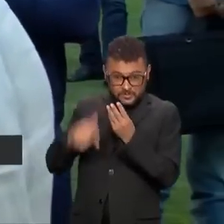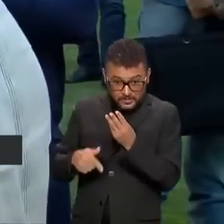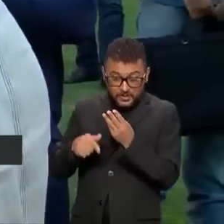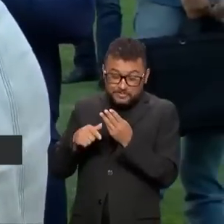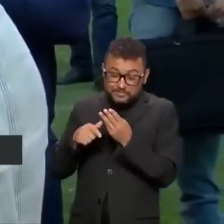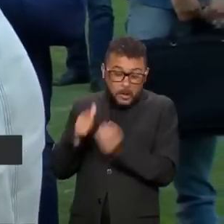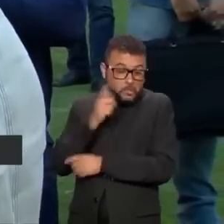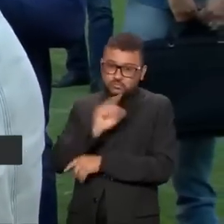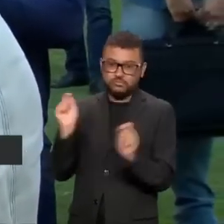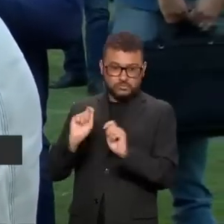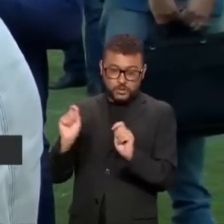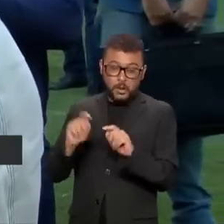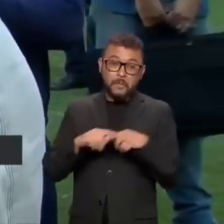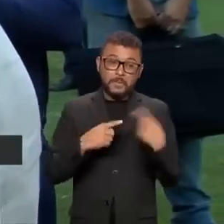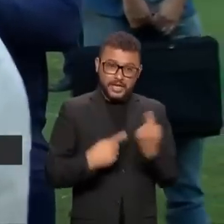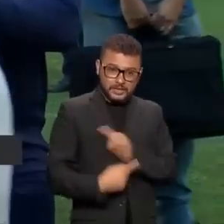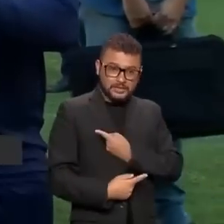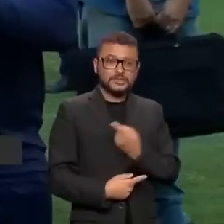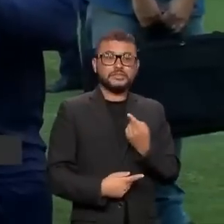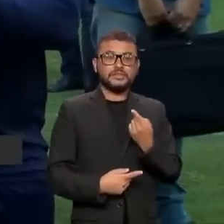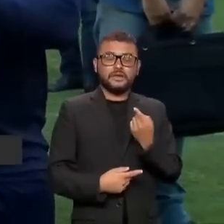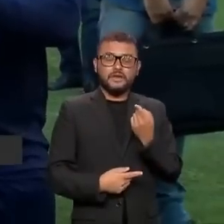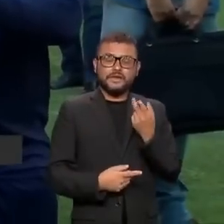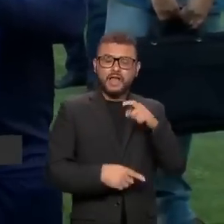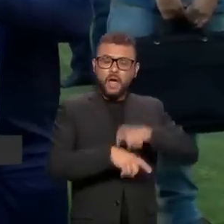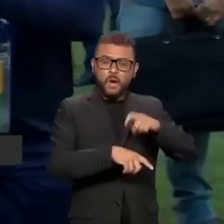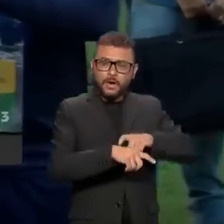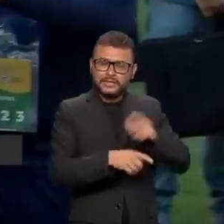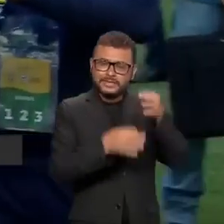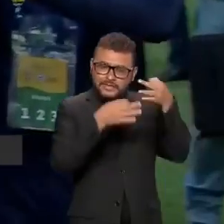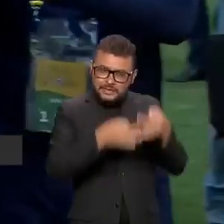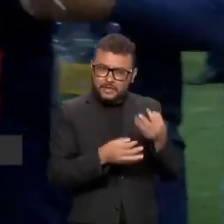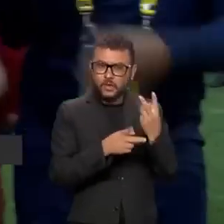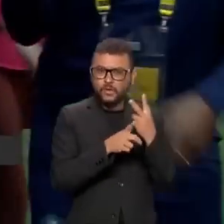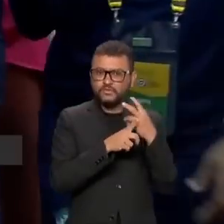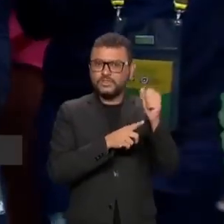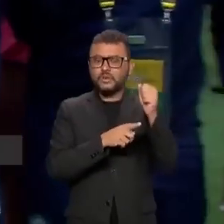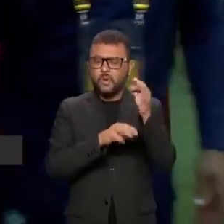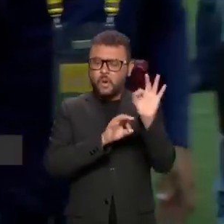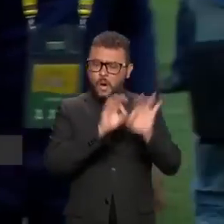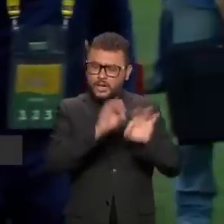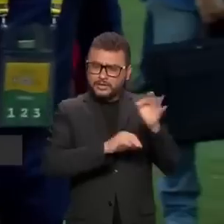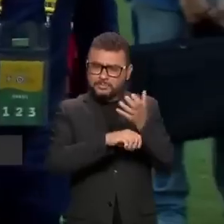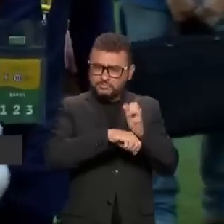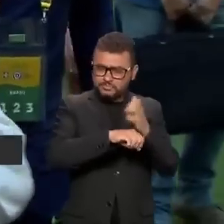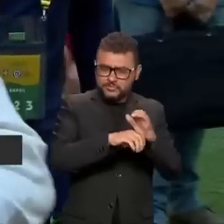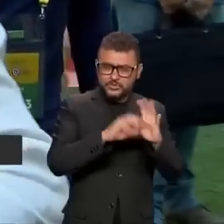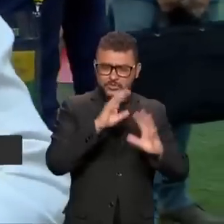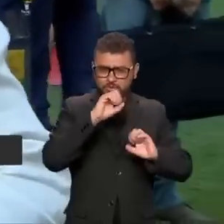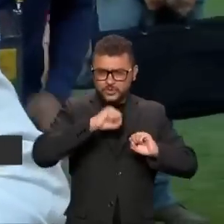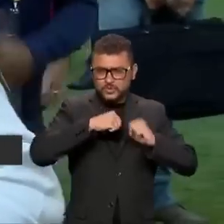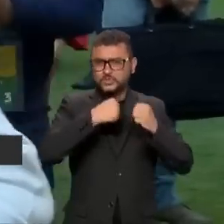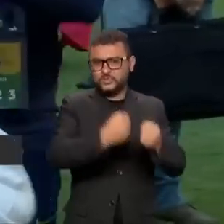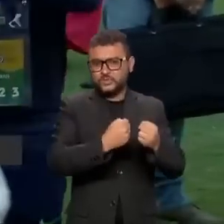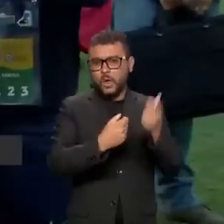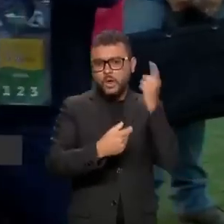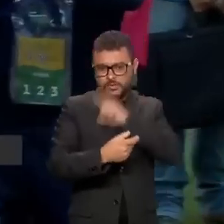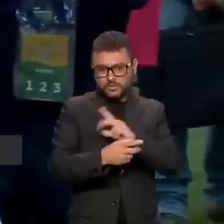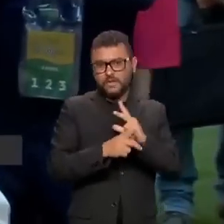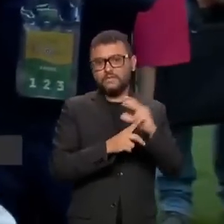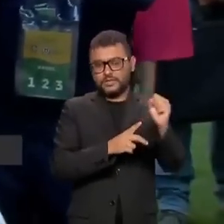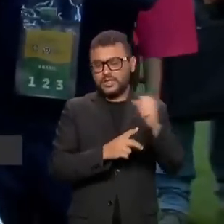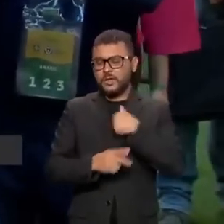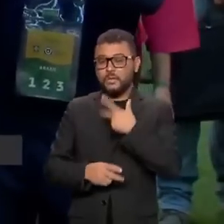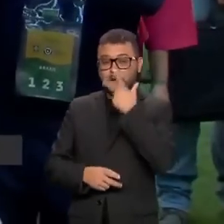a vida é assim. A gente não ganha quando a gente quer, a gente ganha quando a gente está preparado para ganhar. Eu acho que o